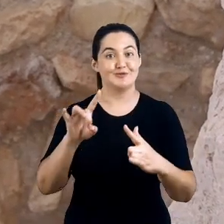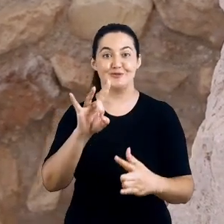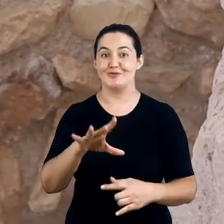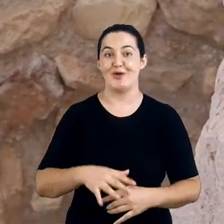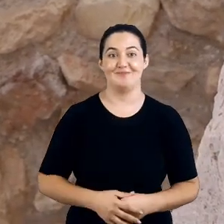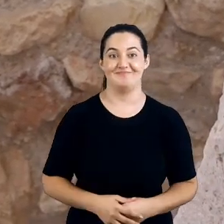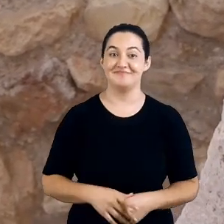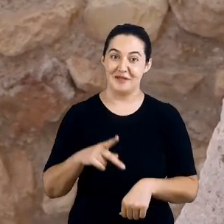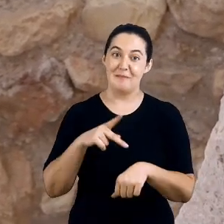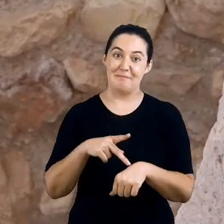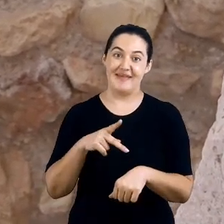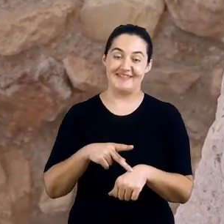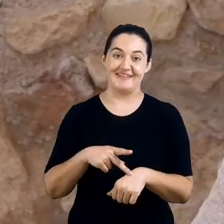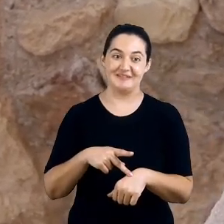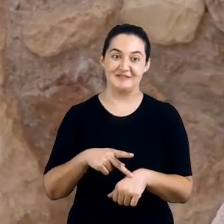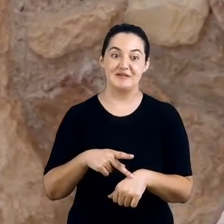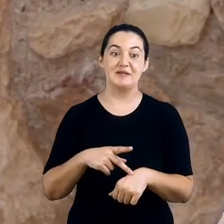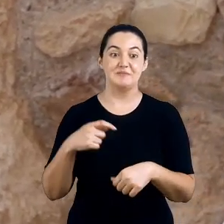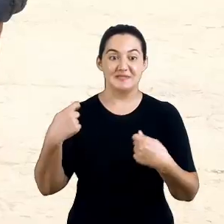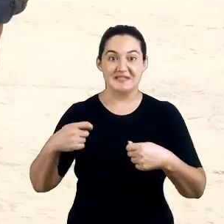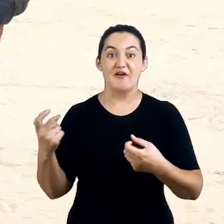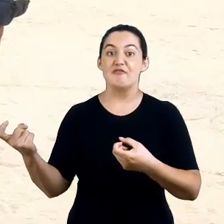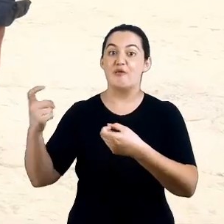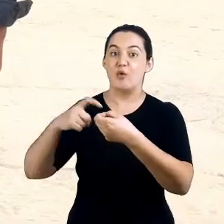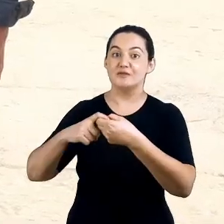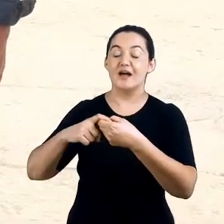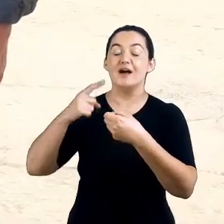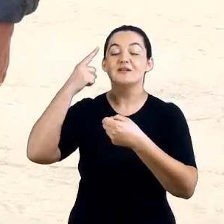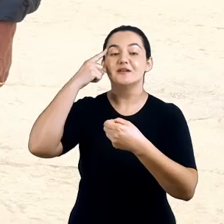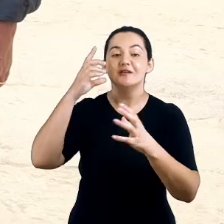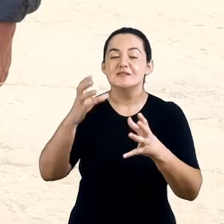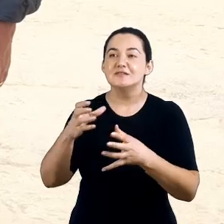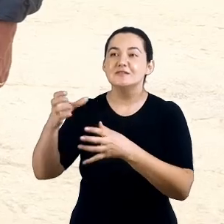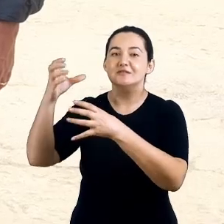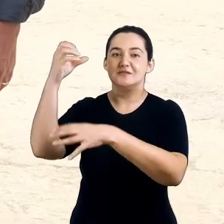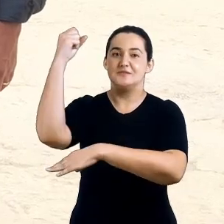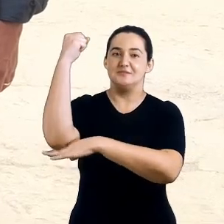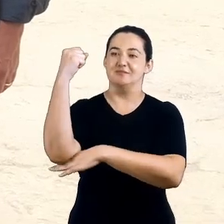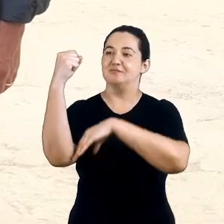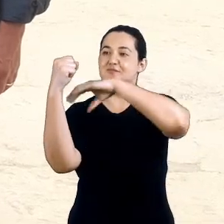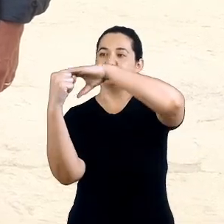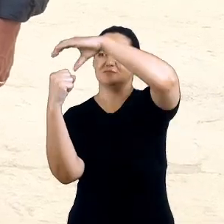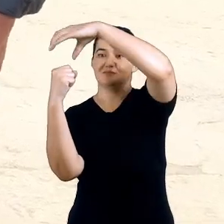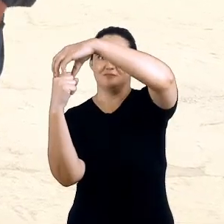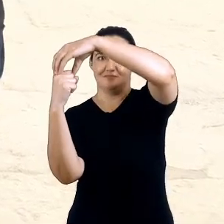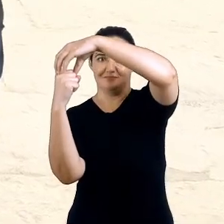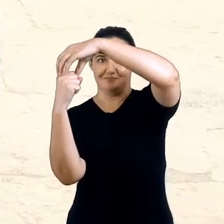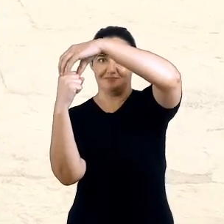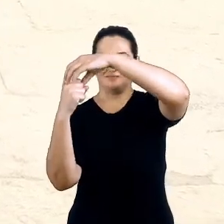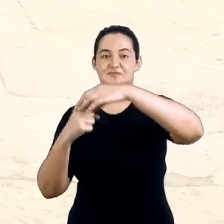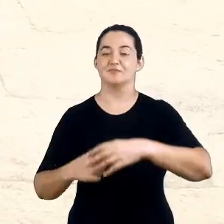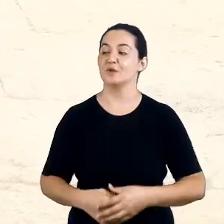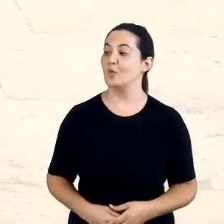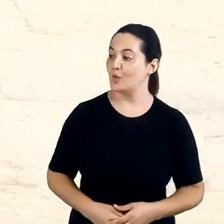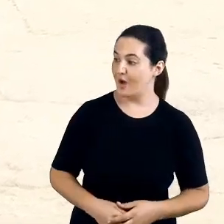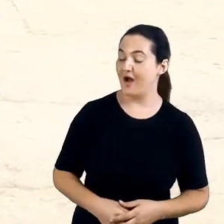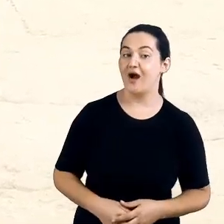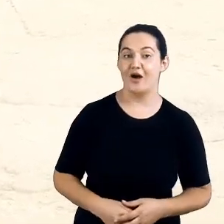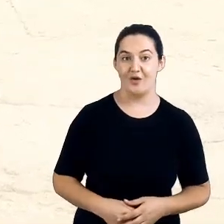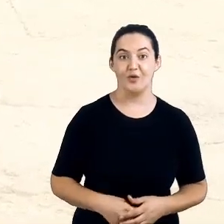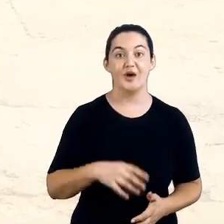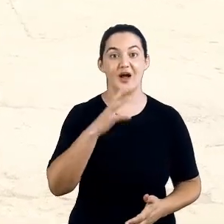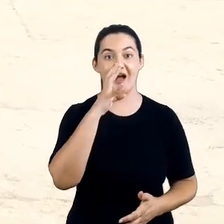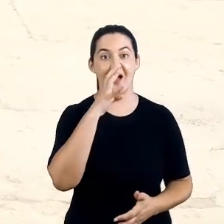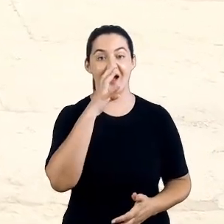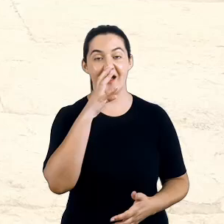Claro, é a pedra que caiu na rua. É preciso voltar a colocá-la na sua imaginação, no topo do arco de Robinson. Isso é incrível, sabe